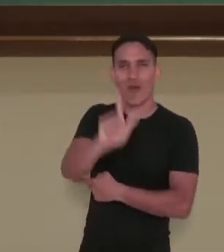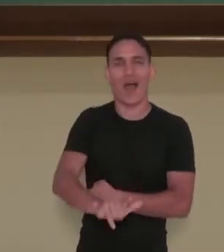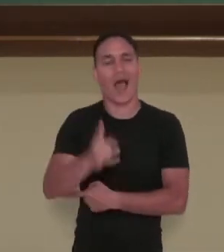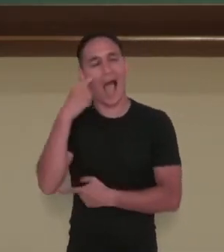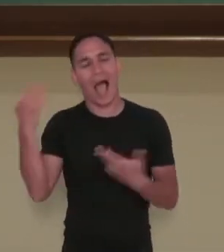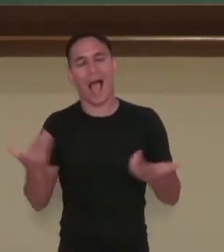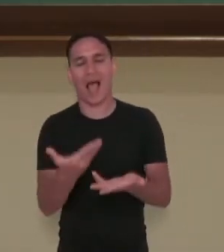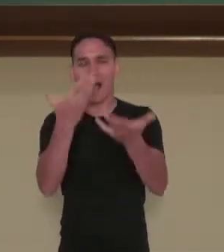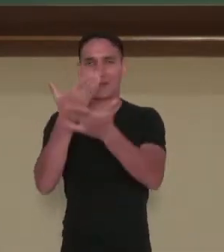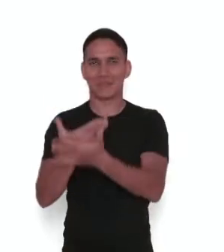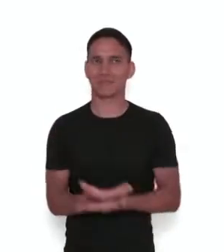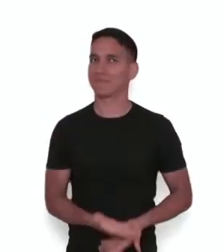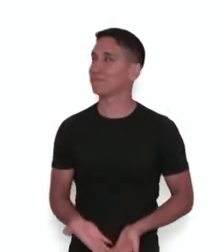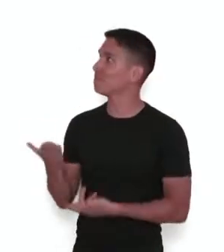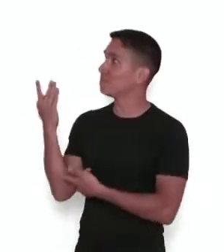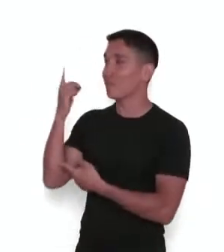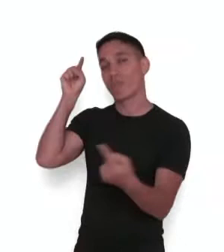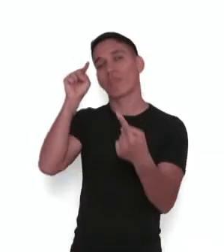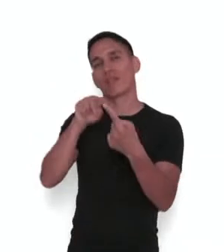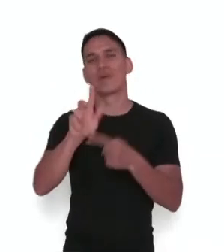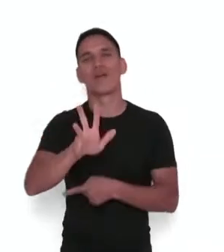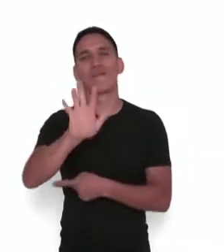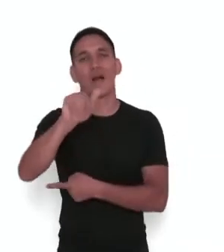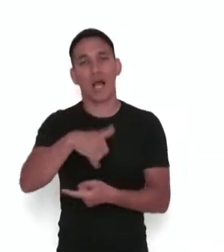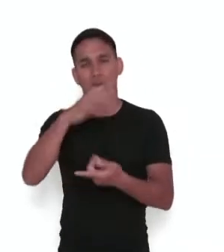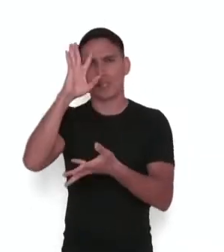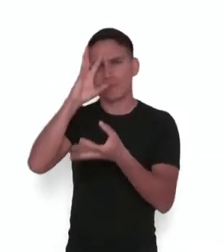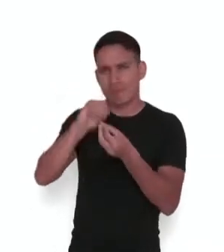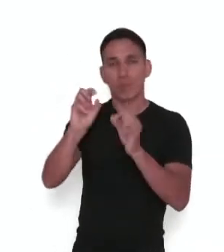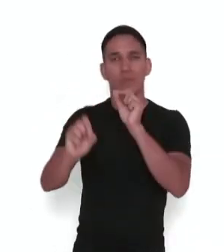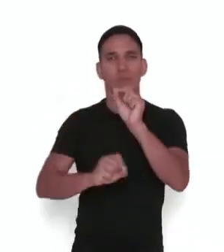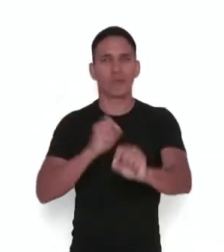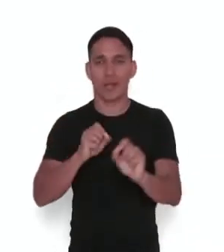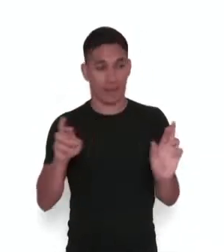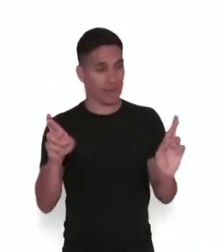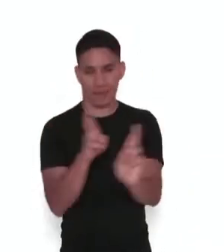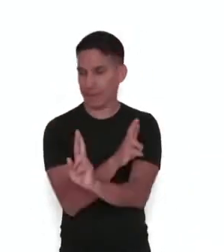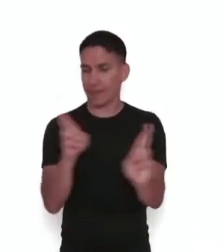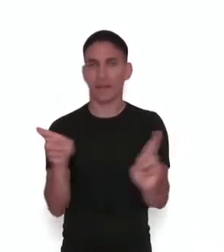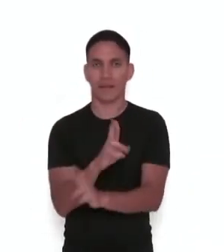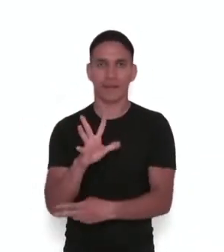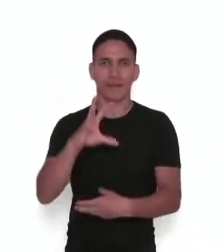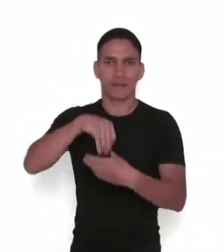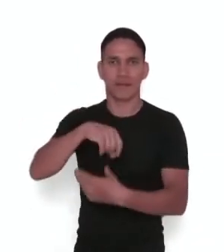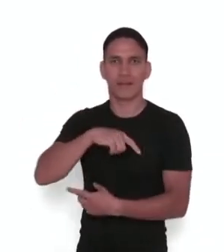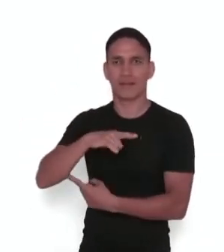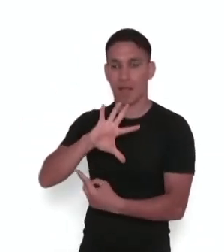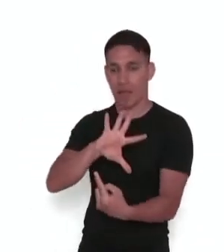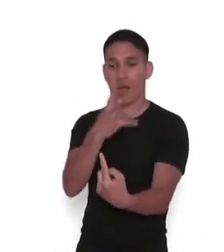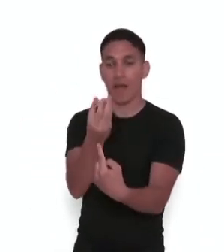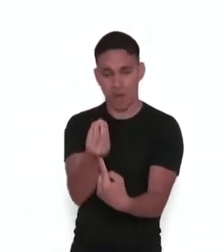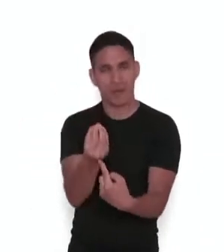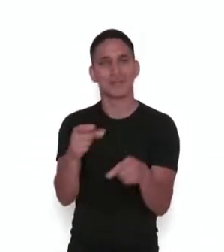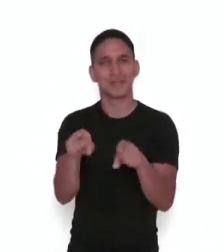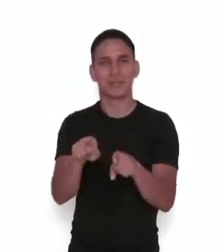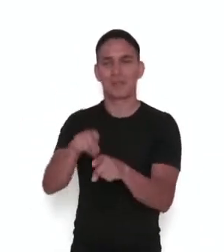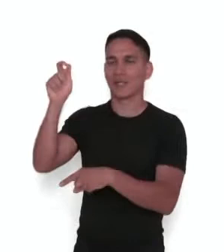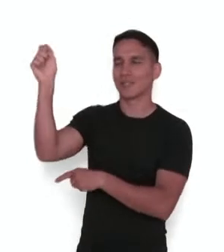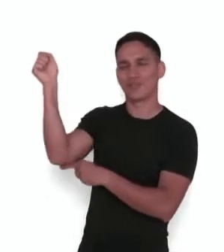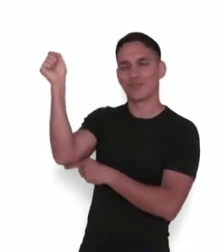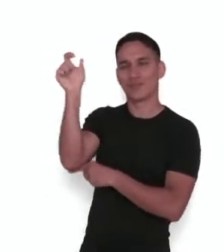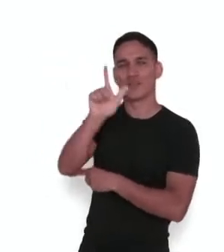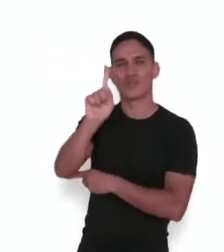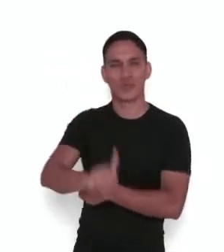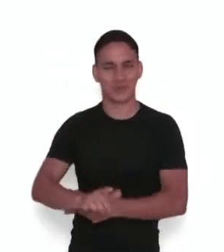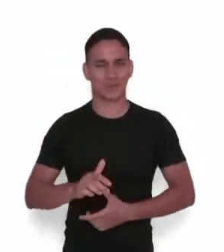aula. Como objetivo, nós iremos compreender as relações presentes entre arte e luz. Como